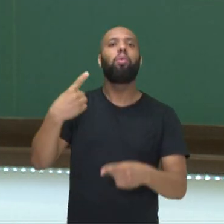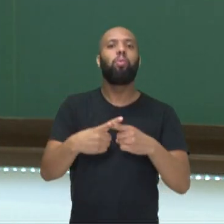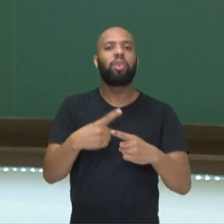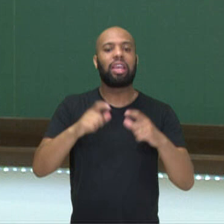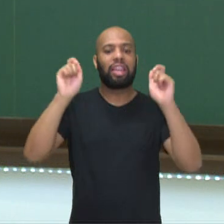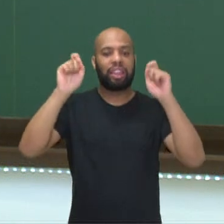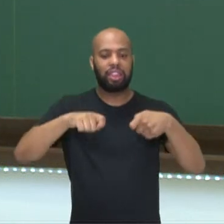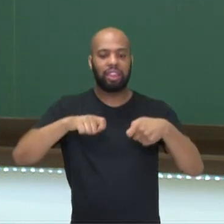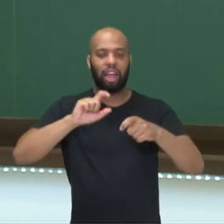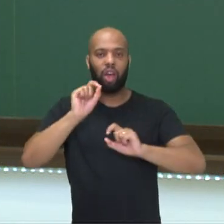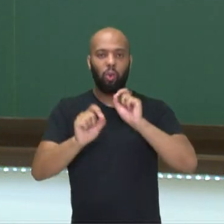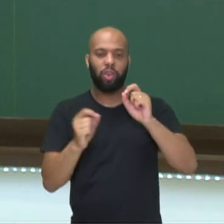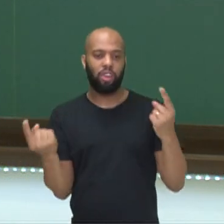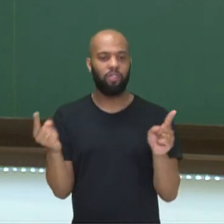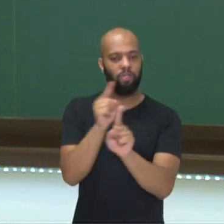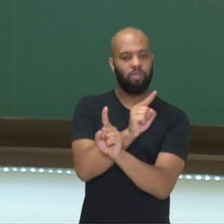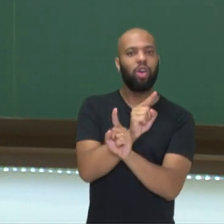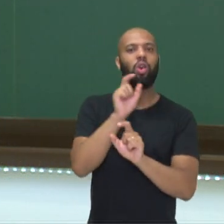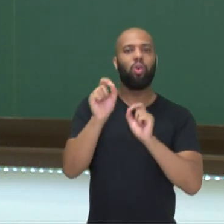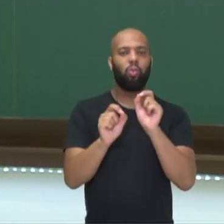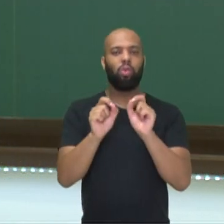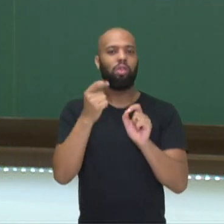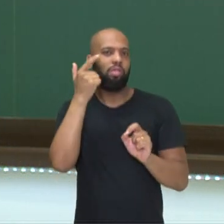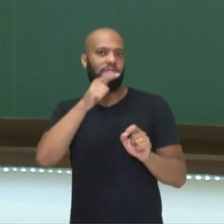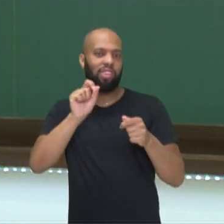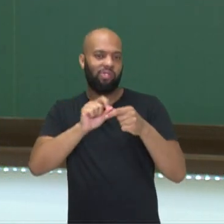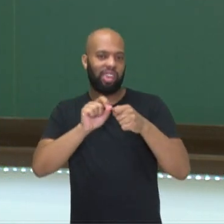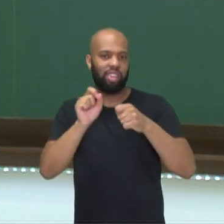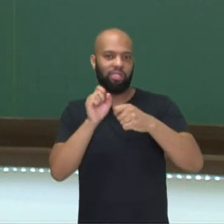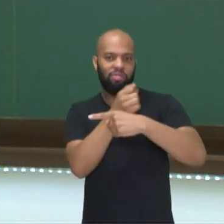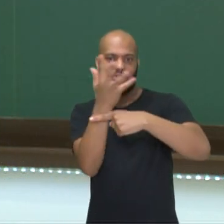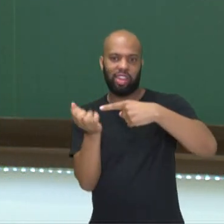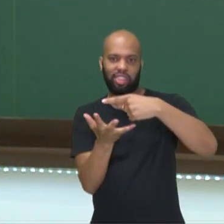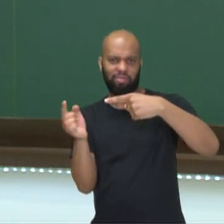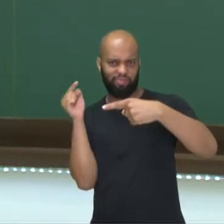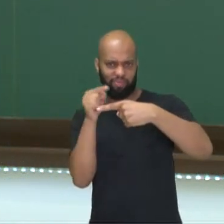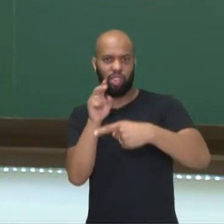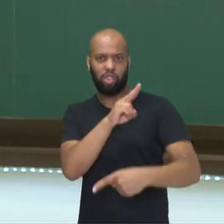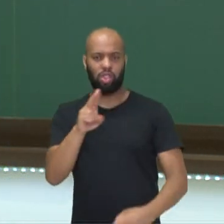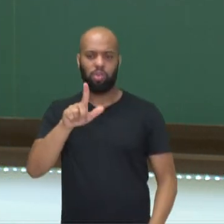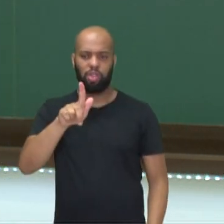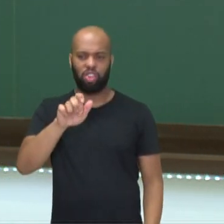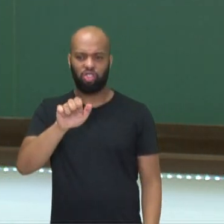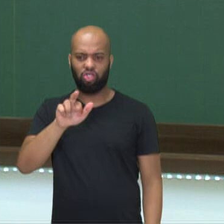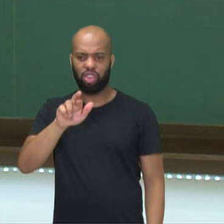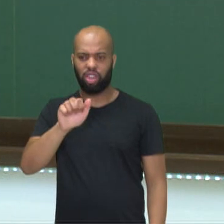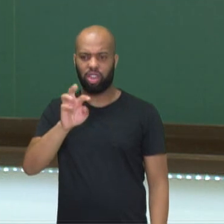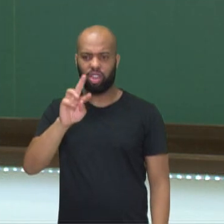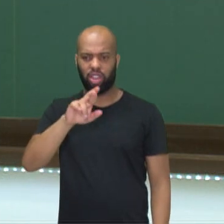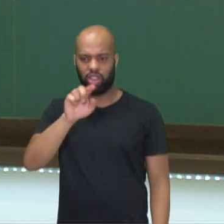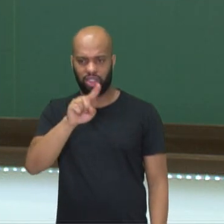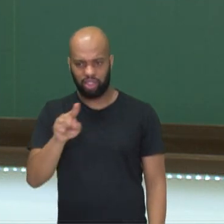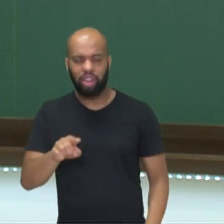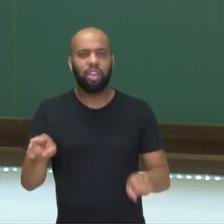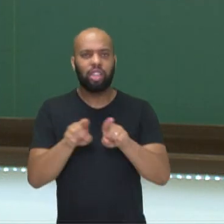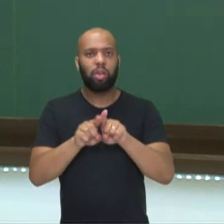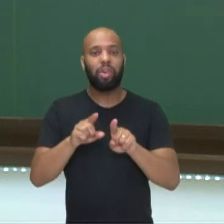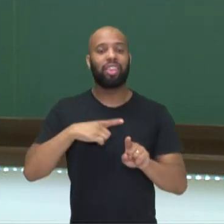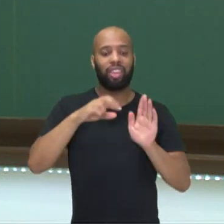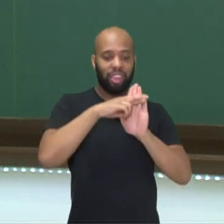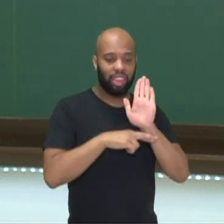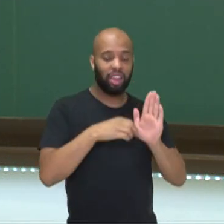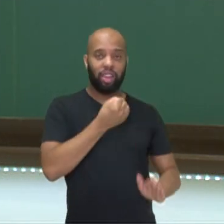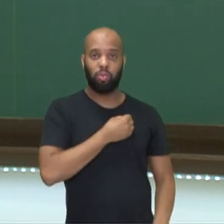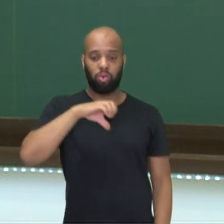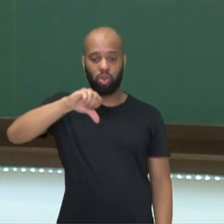dá para transformar em fração. E o nome dessa fração é fração geratriz. Nós também falamos da regra do 9, que me ajuda